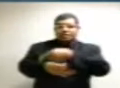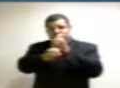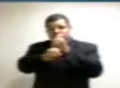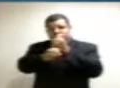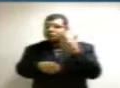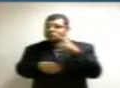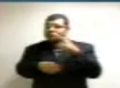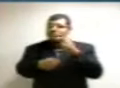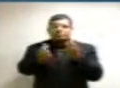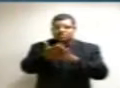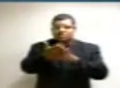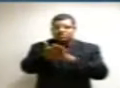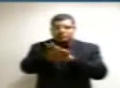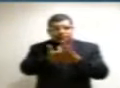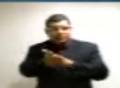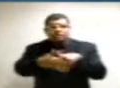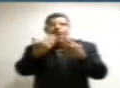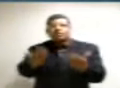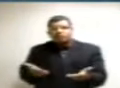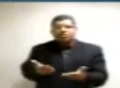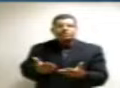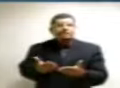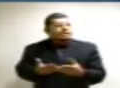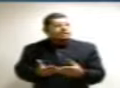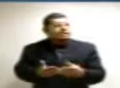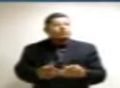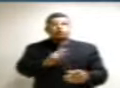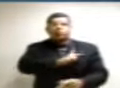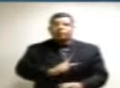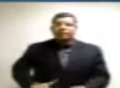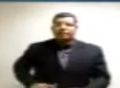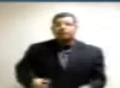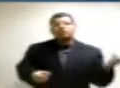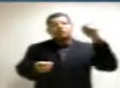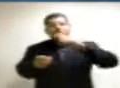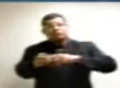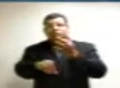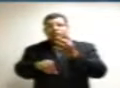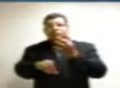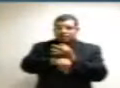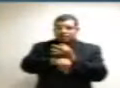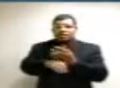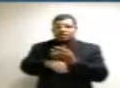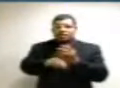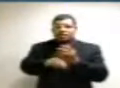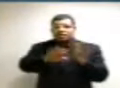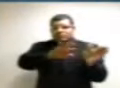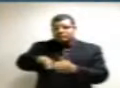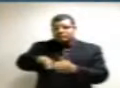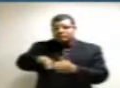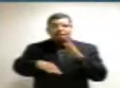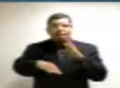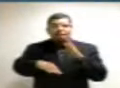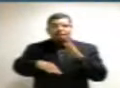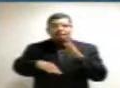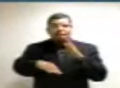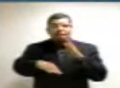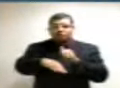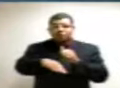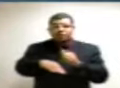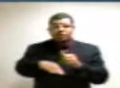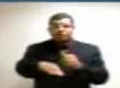vista orçamentário e que não tem dinheiro para nada. O presidente volta de férias, anula a portaria,